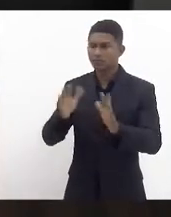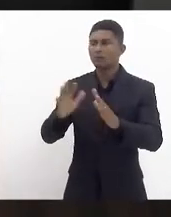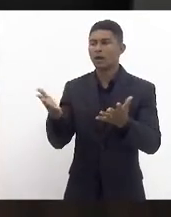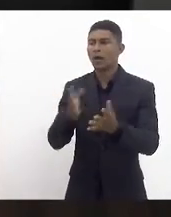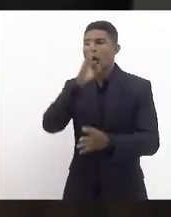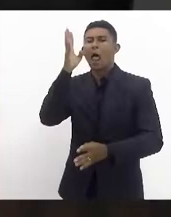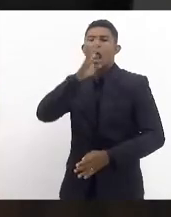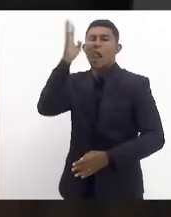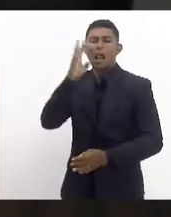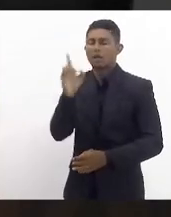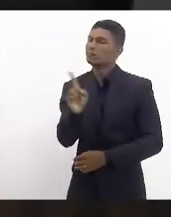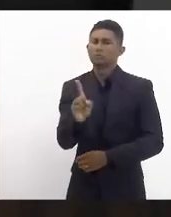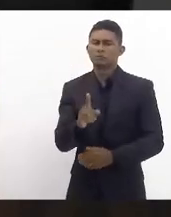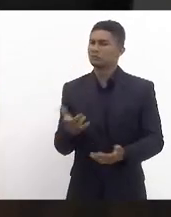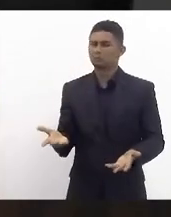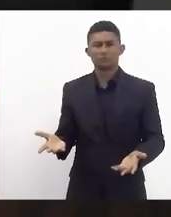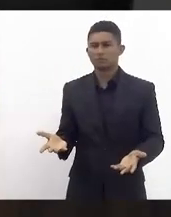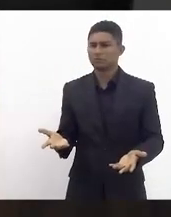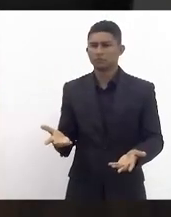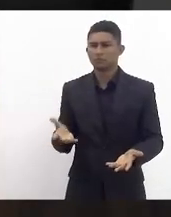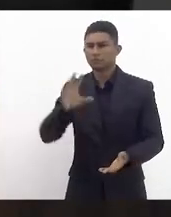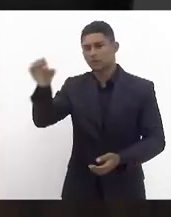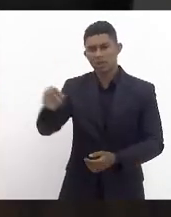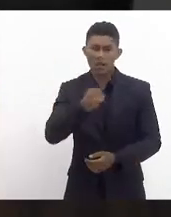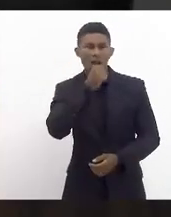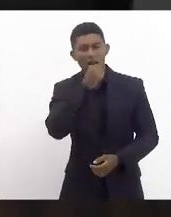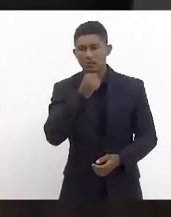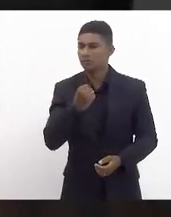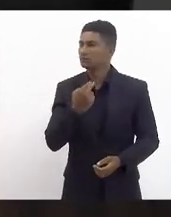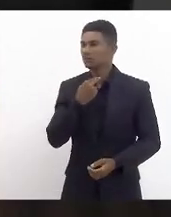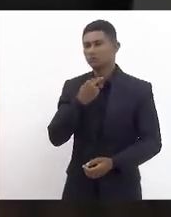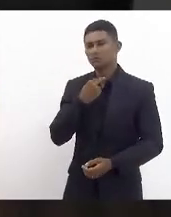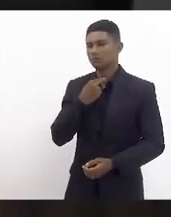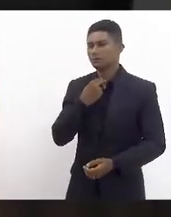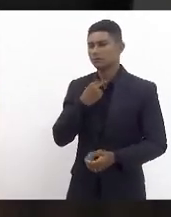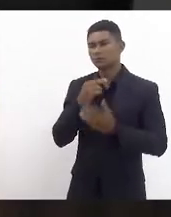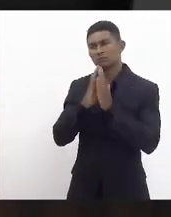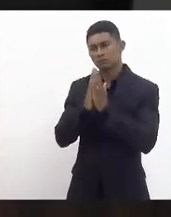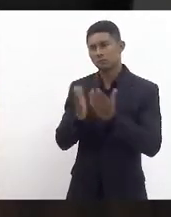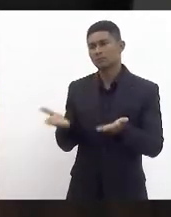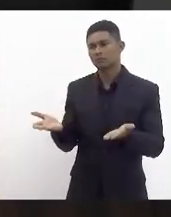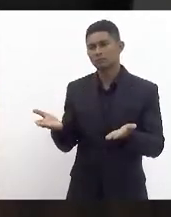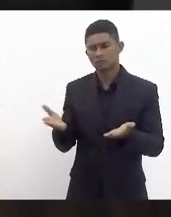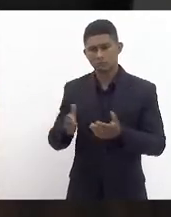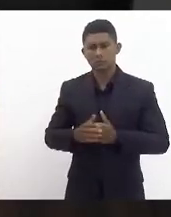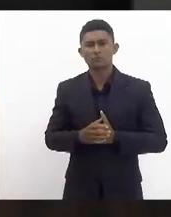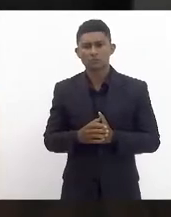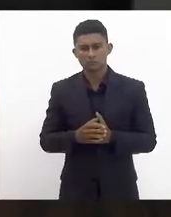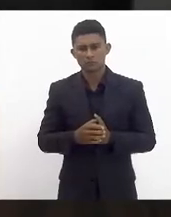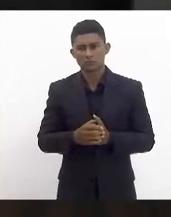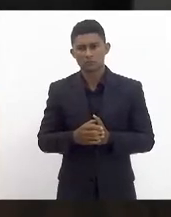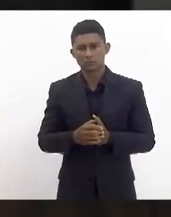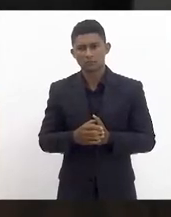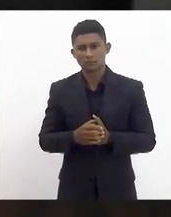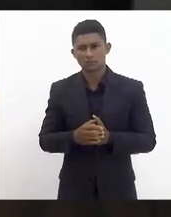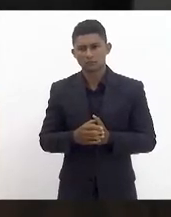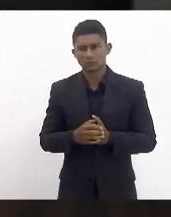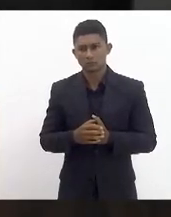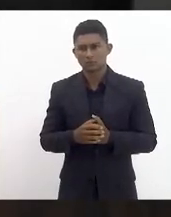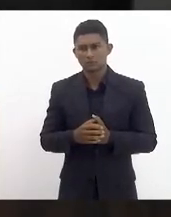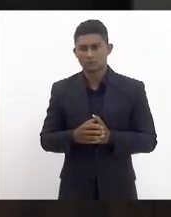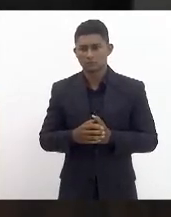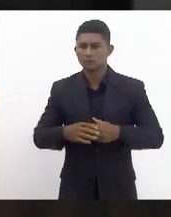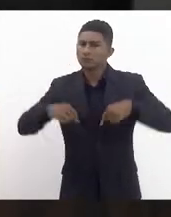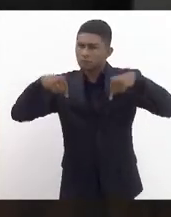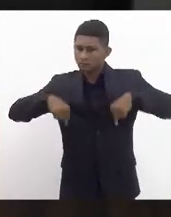assim. Não é também. Vossa Excelência queria pegar o microfone. Por favor, Renata. Vossa Excelência, por favor. Aqui a gente